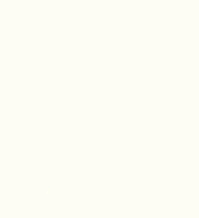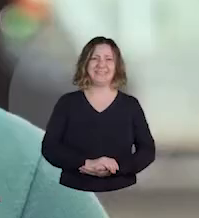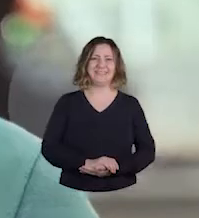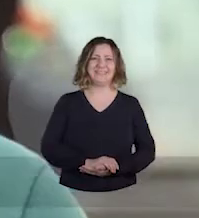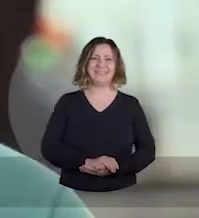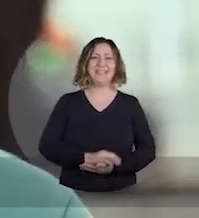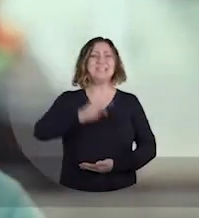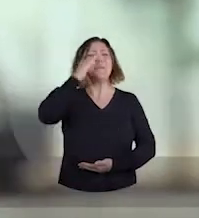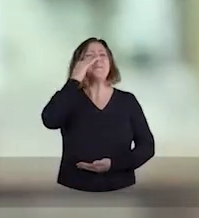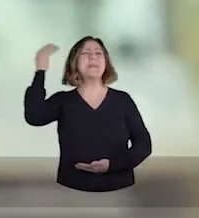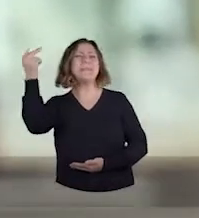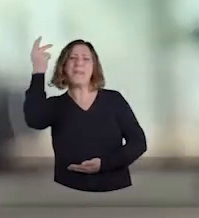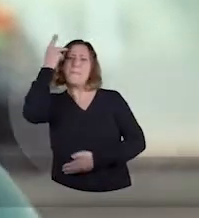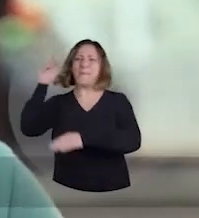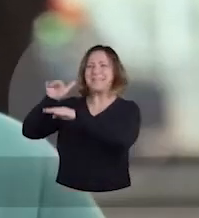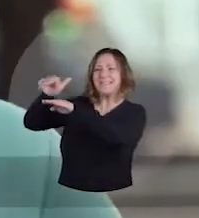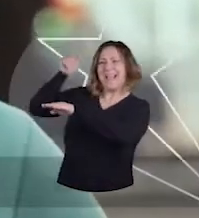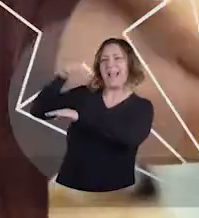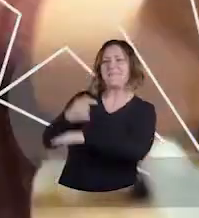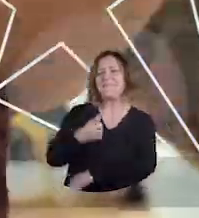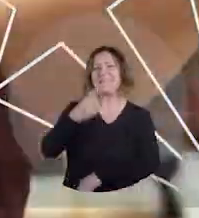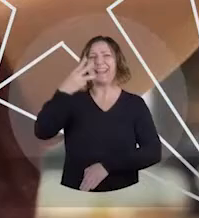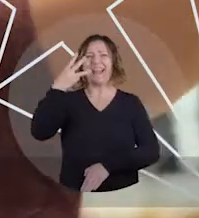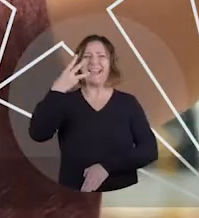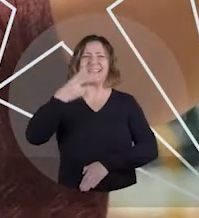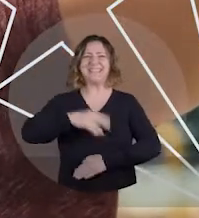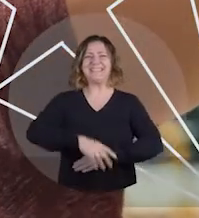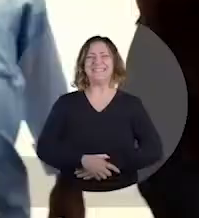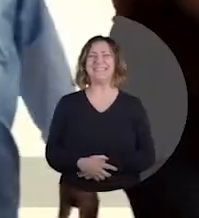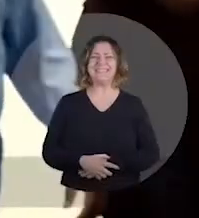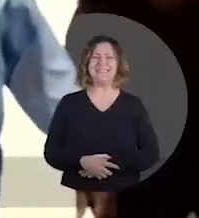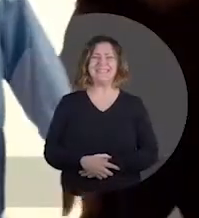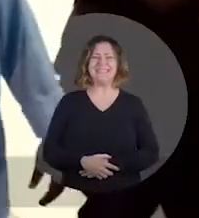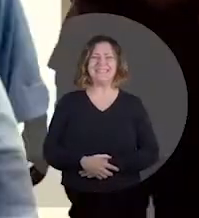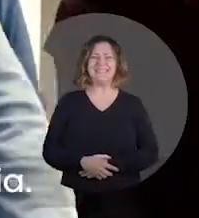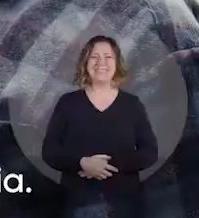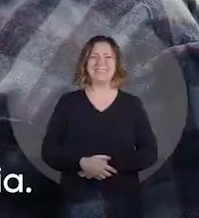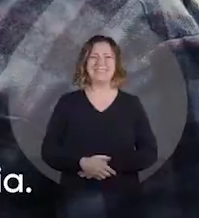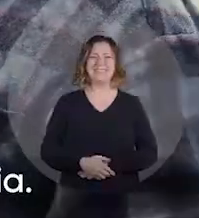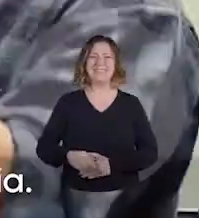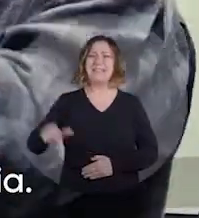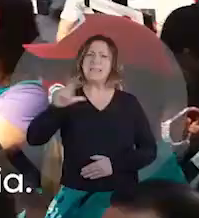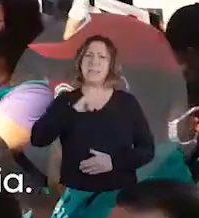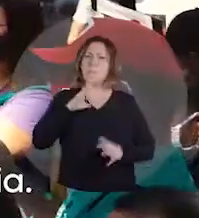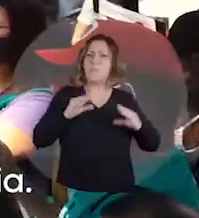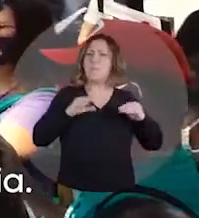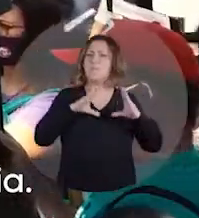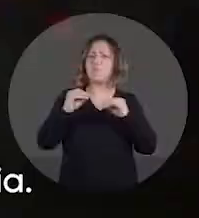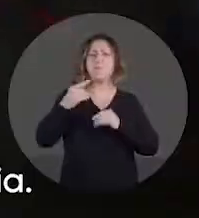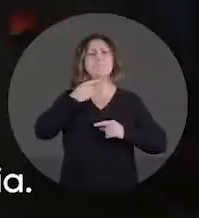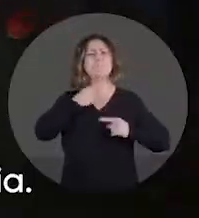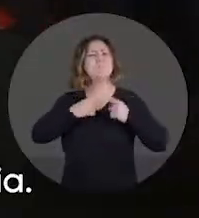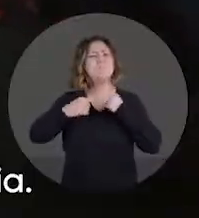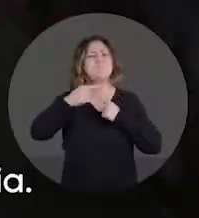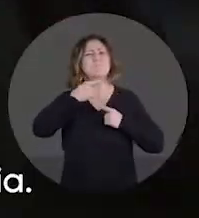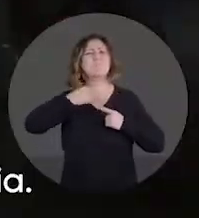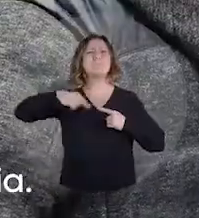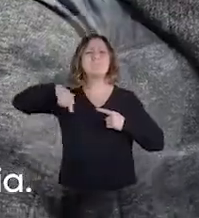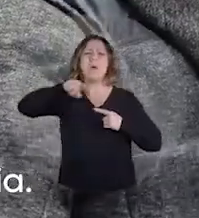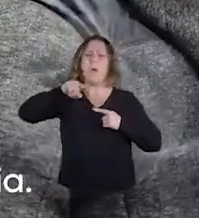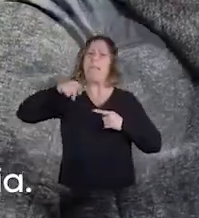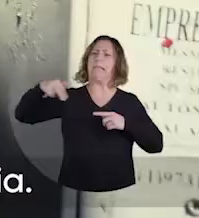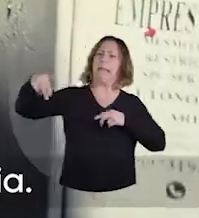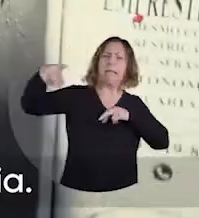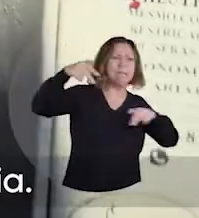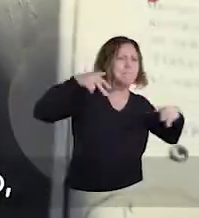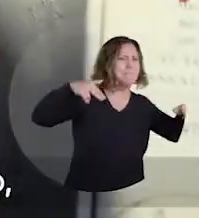a Dilma Tatuí São Paulo que chama ele tá com muita vontade tá